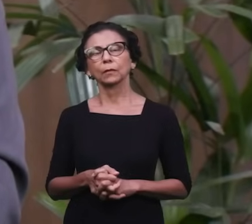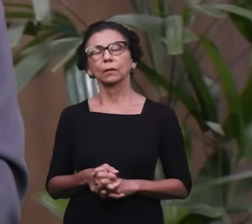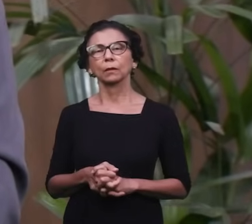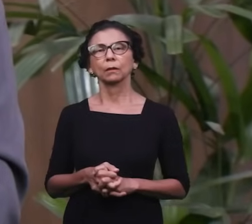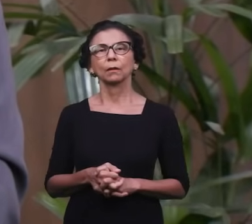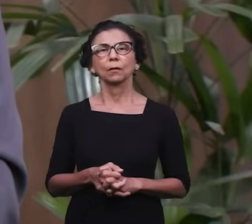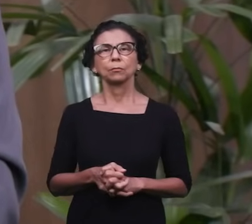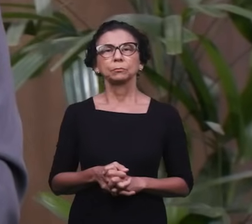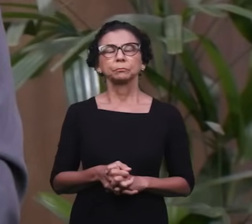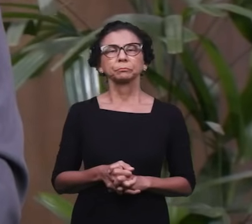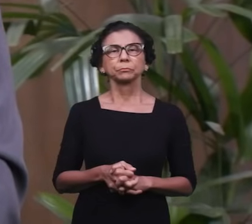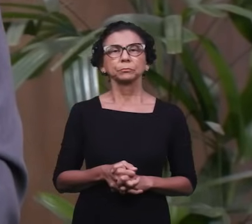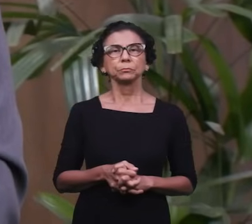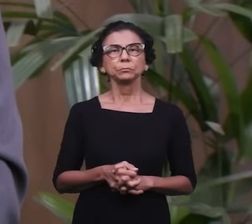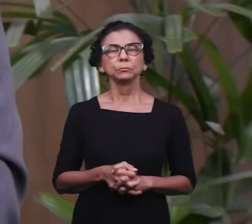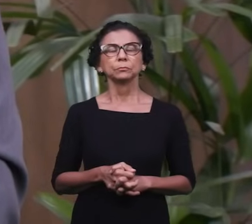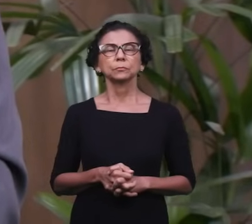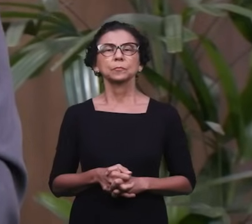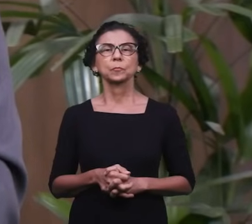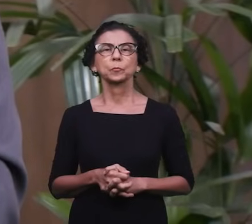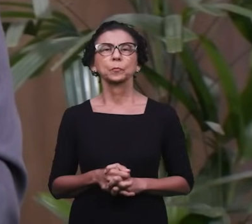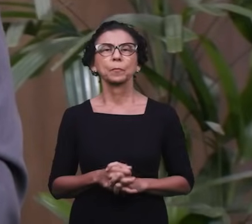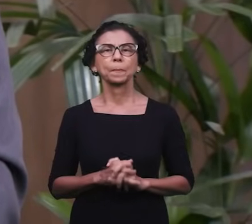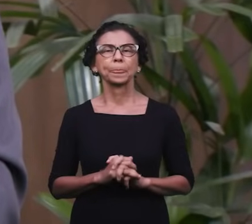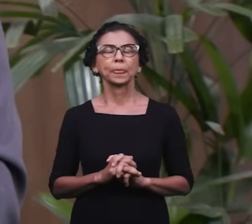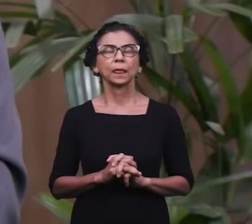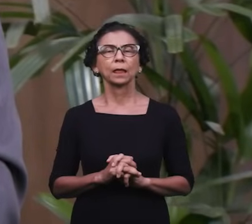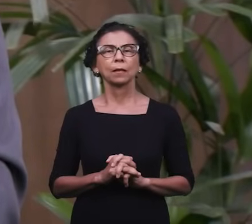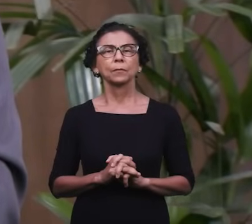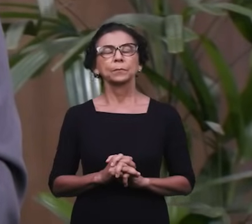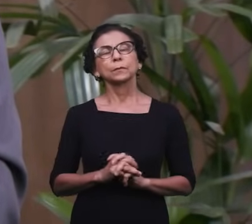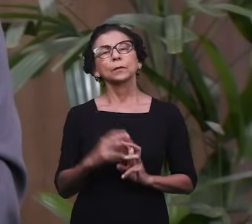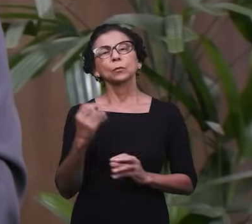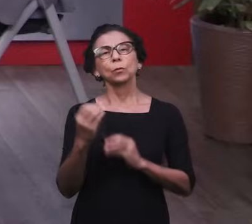de TEA, que a gente pode identificar em crianças?